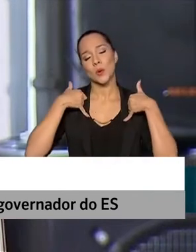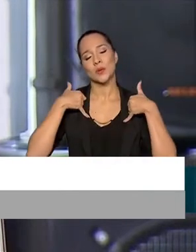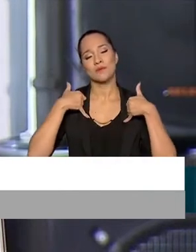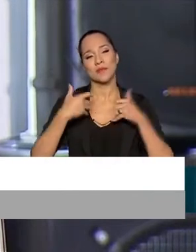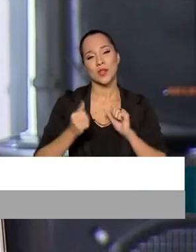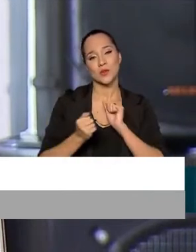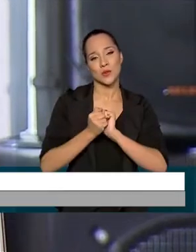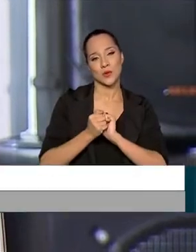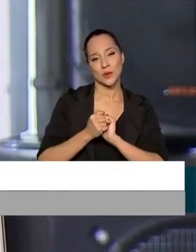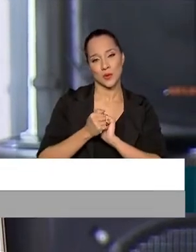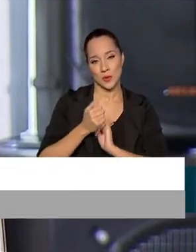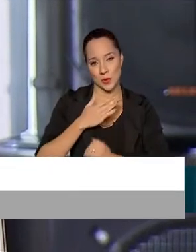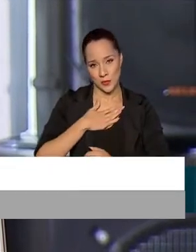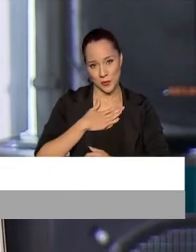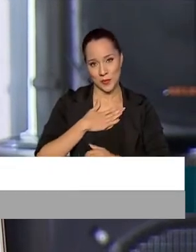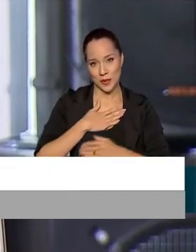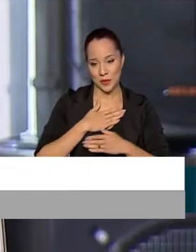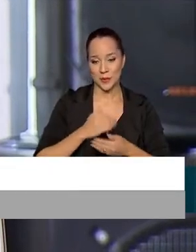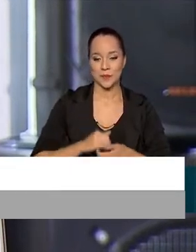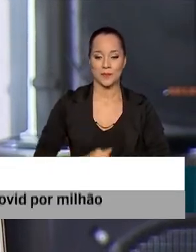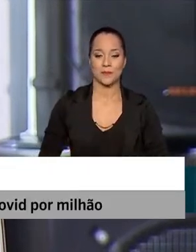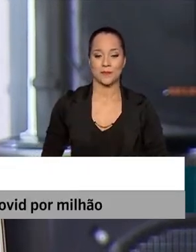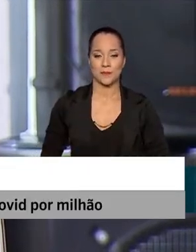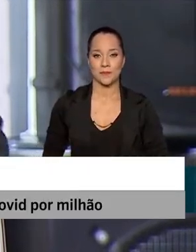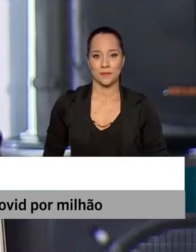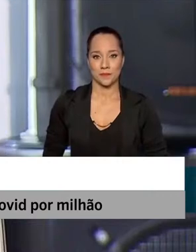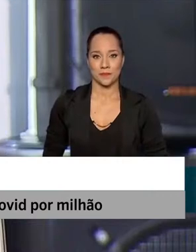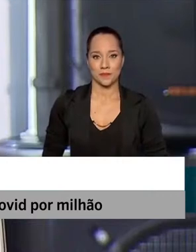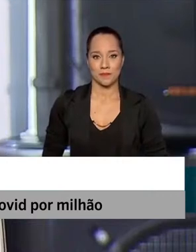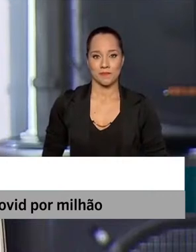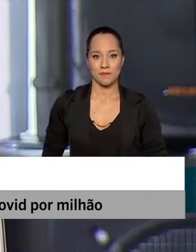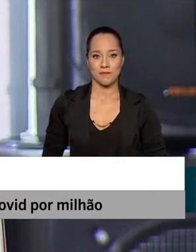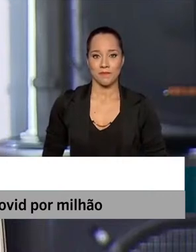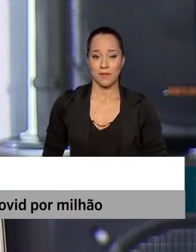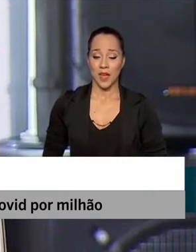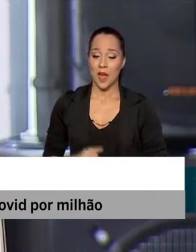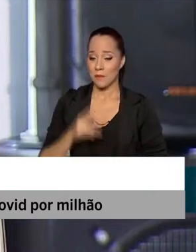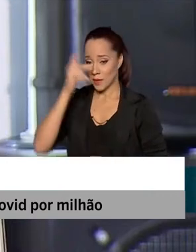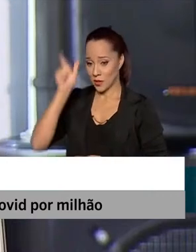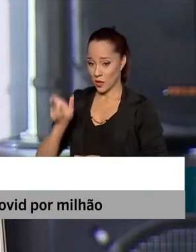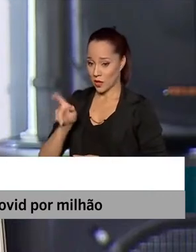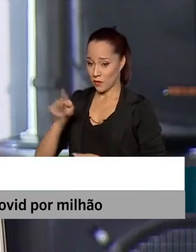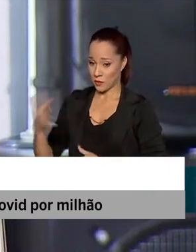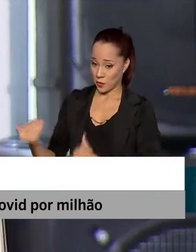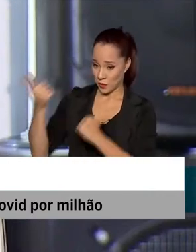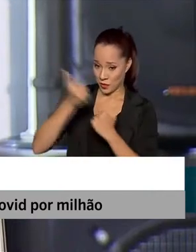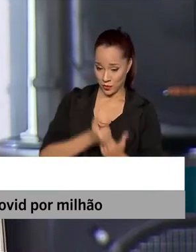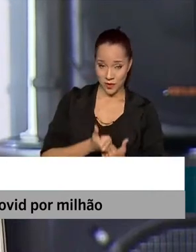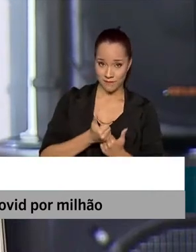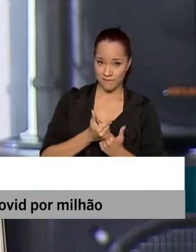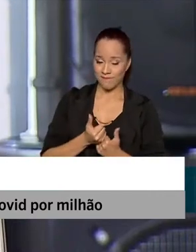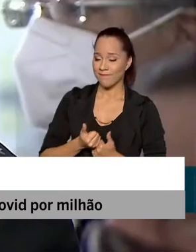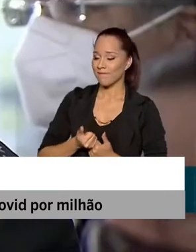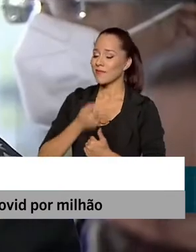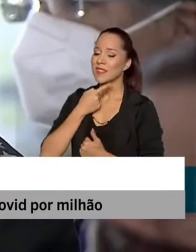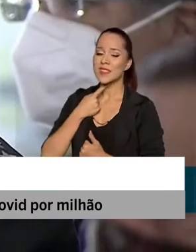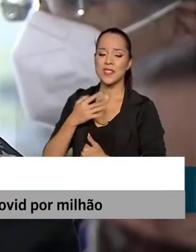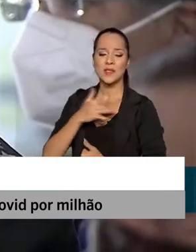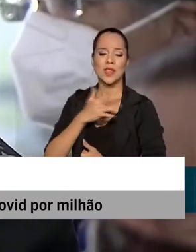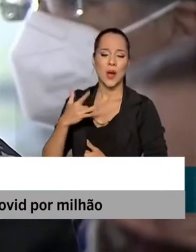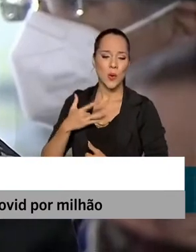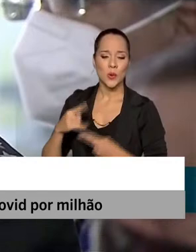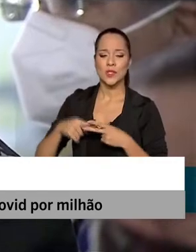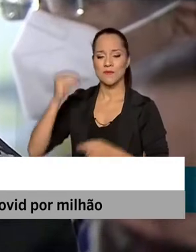comigo nessa jornada terrena. Ao meu sucessor, Desejo muita saúde, sabedoria